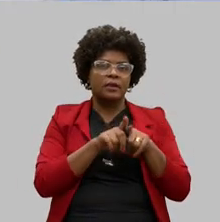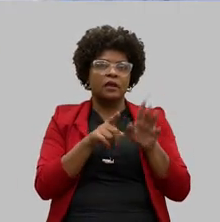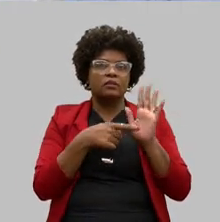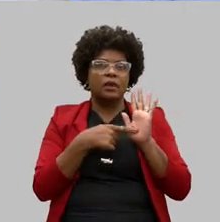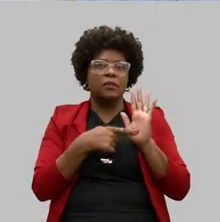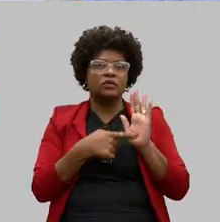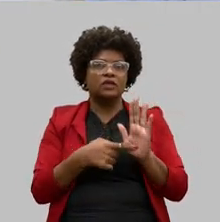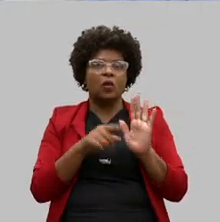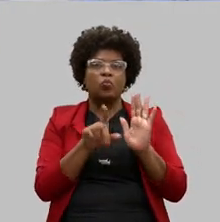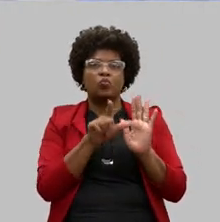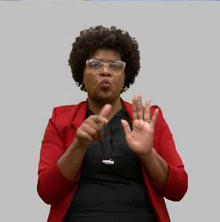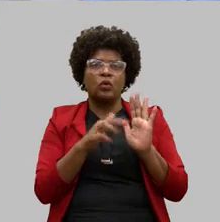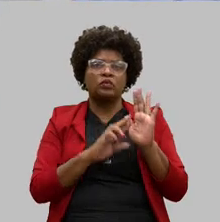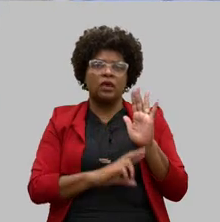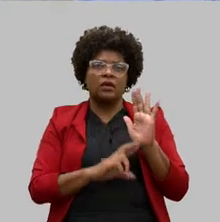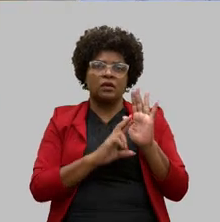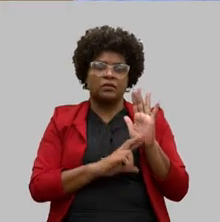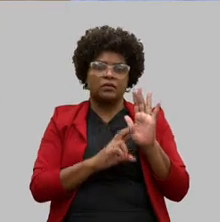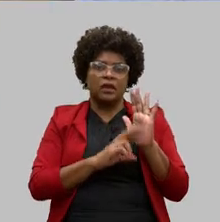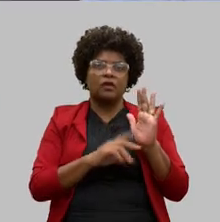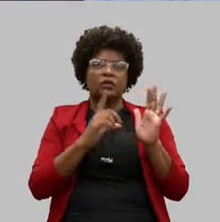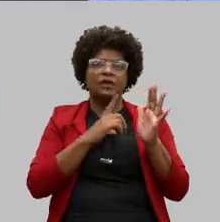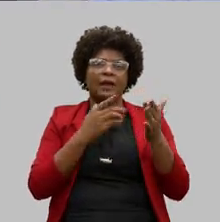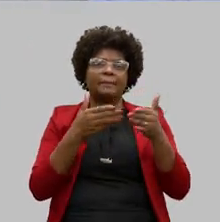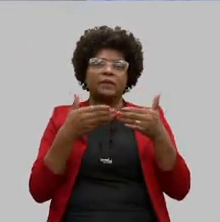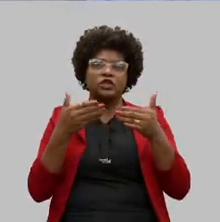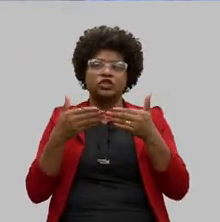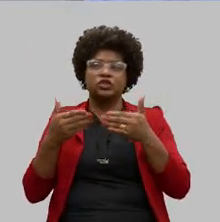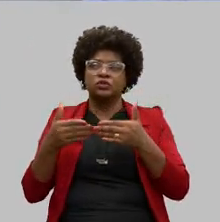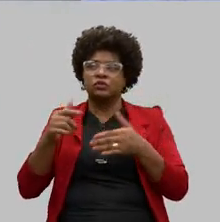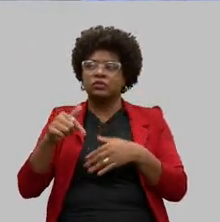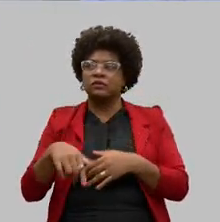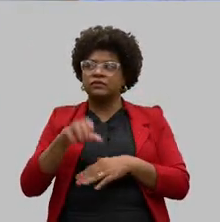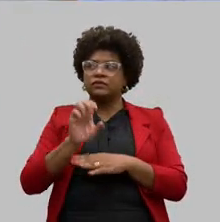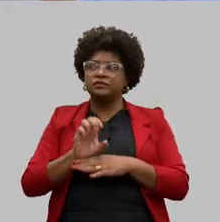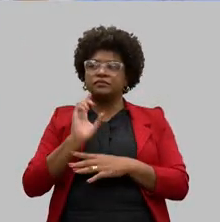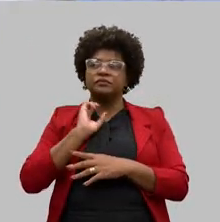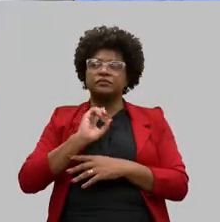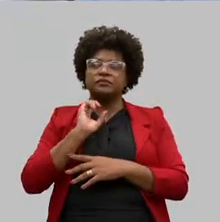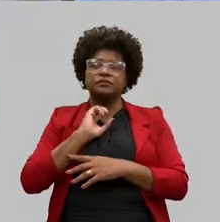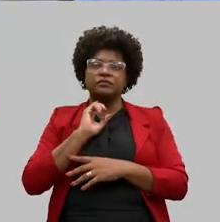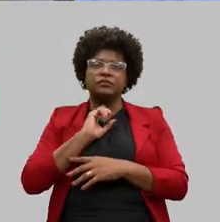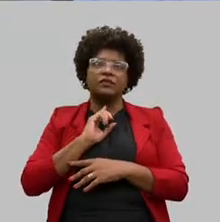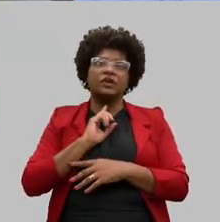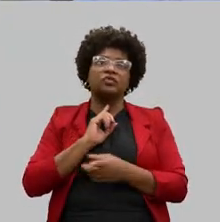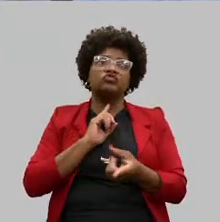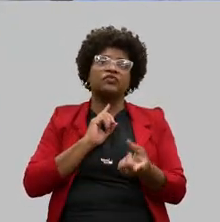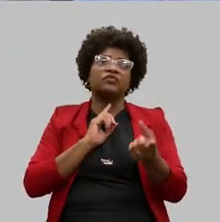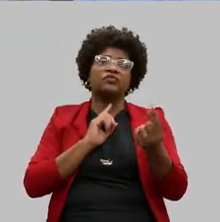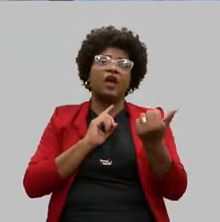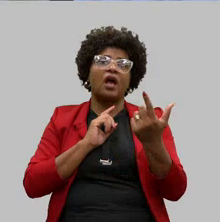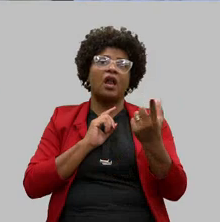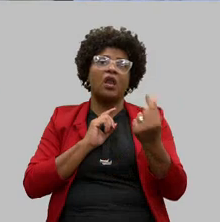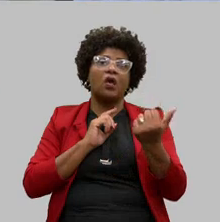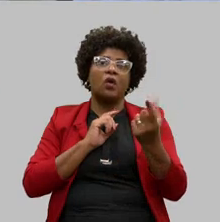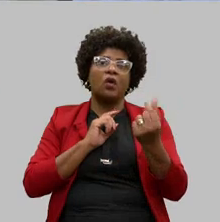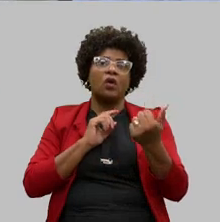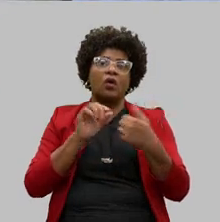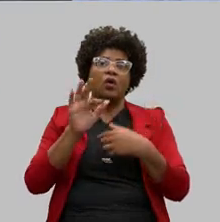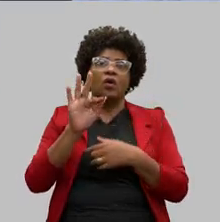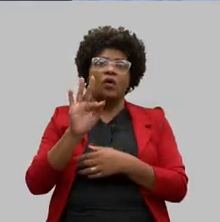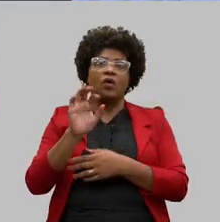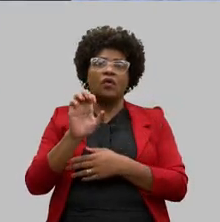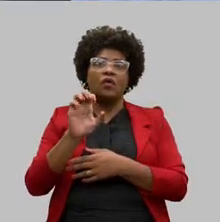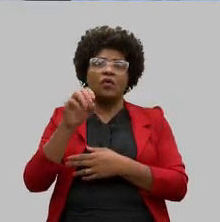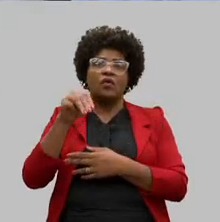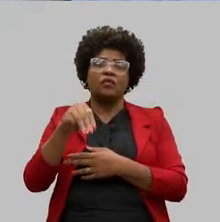solicitando informações ao estado de Minas Gerais e de qual valor do fem que foi recentemente